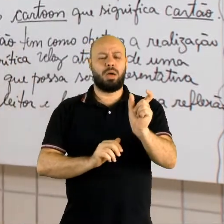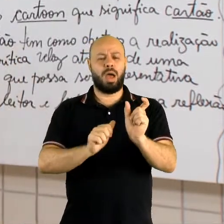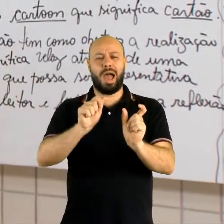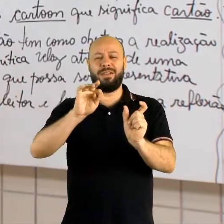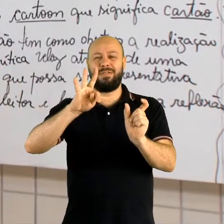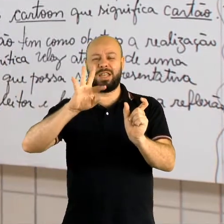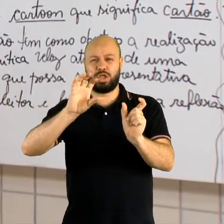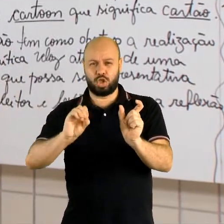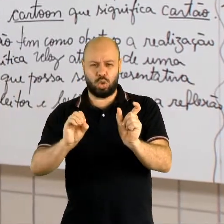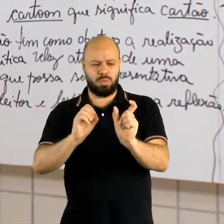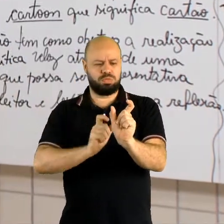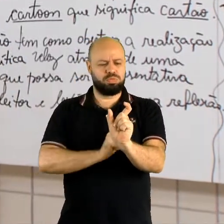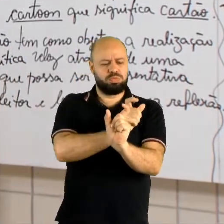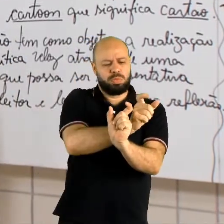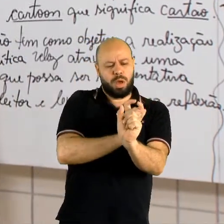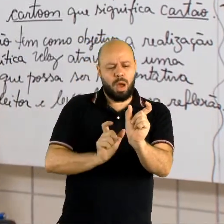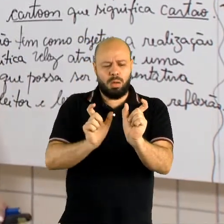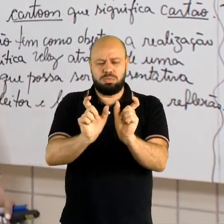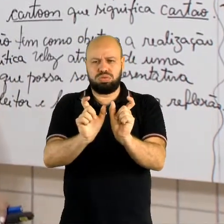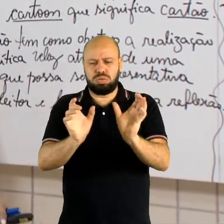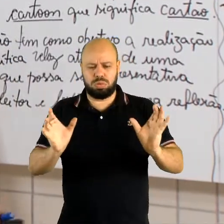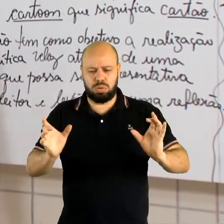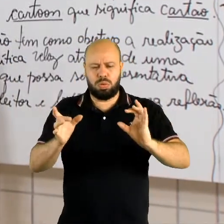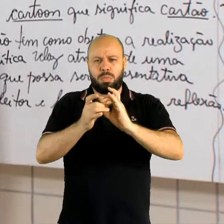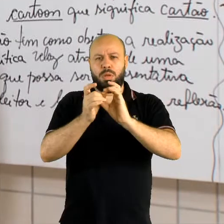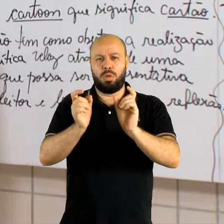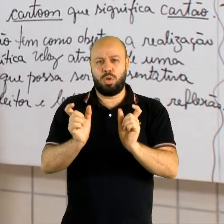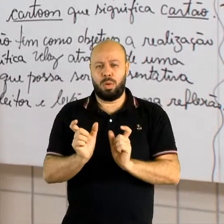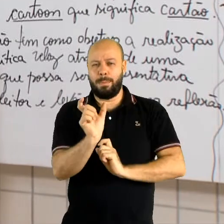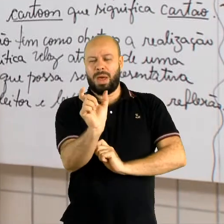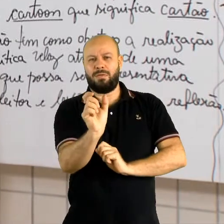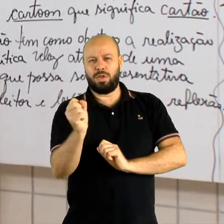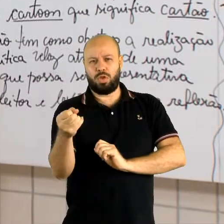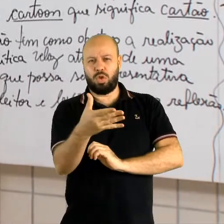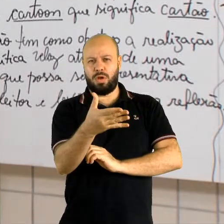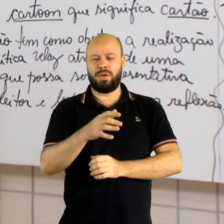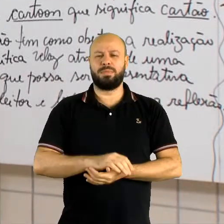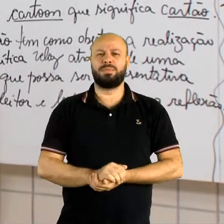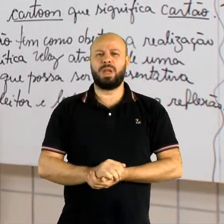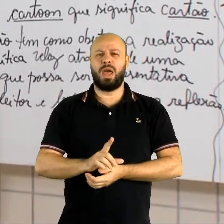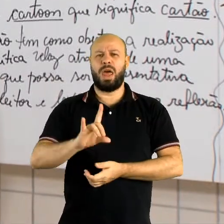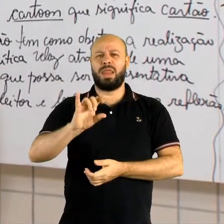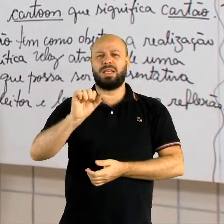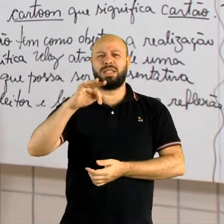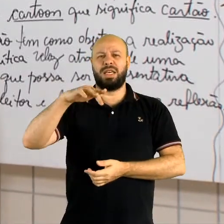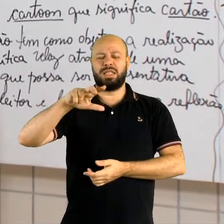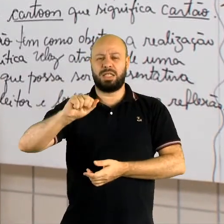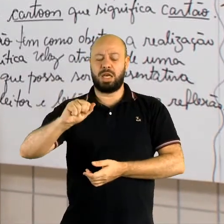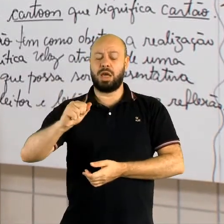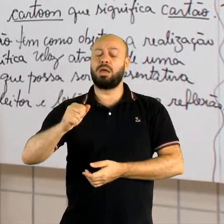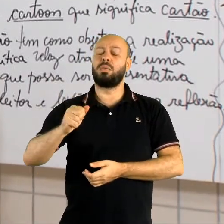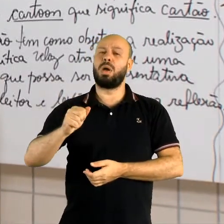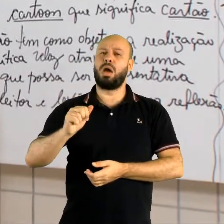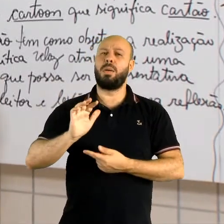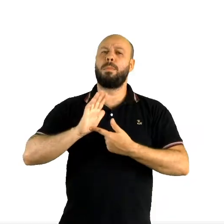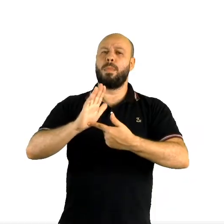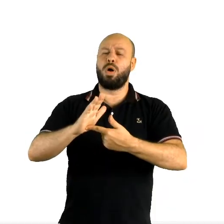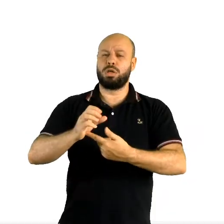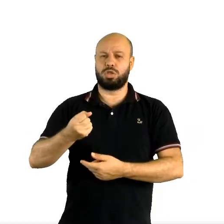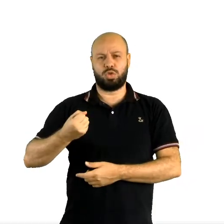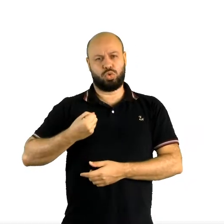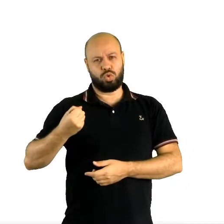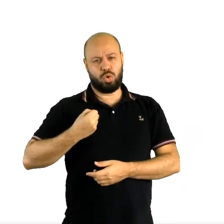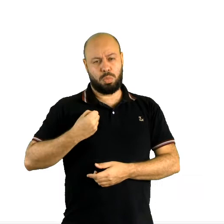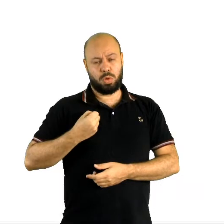complementares para formarem o quê? Novas palavras. Desinência indica número e gênero, número